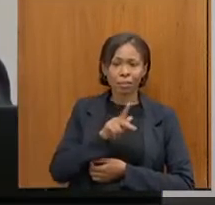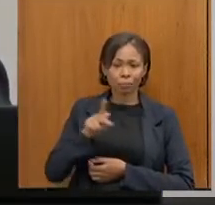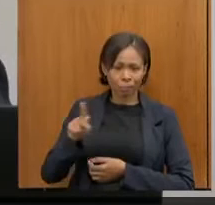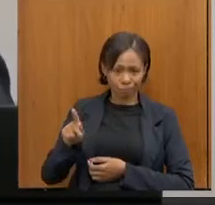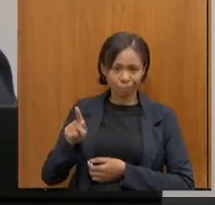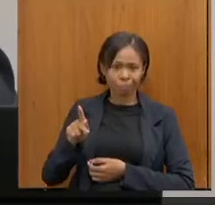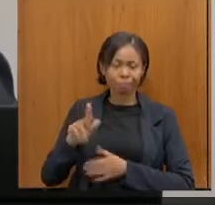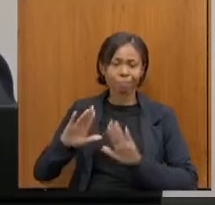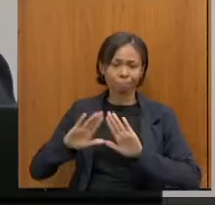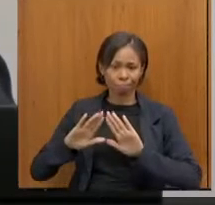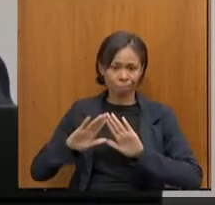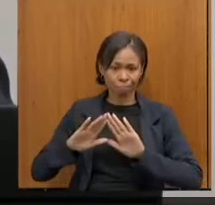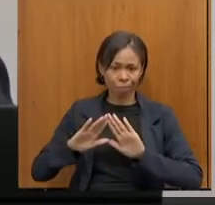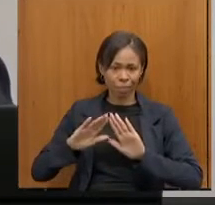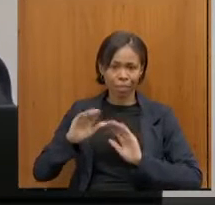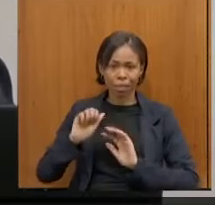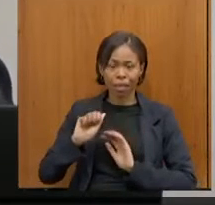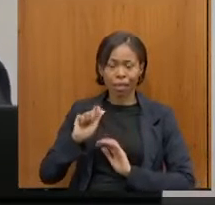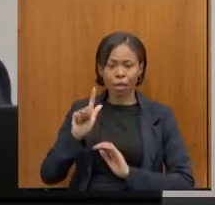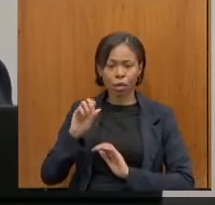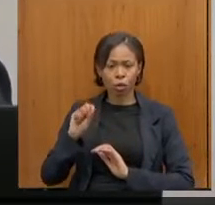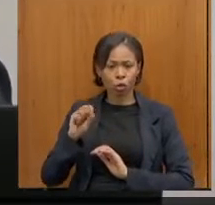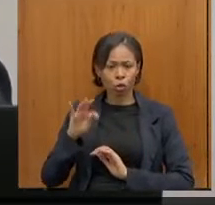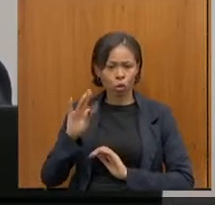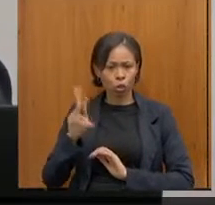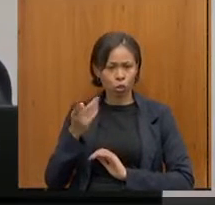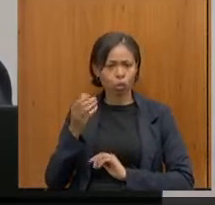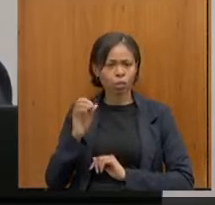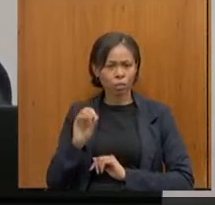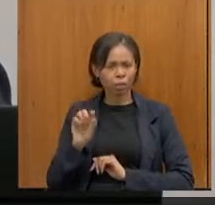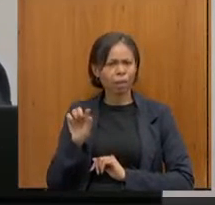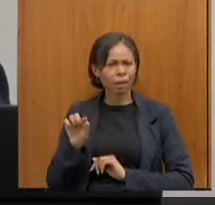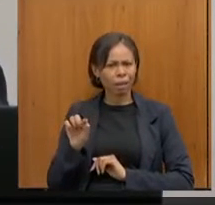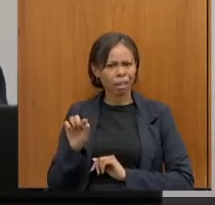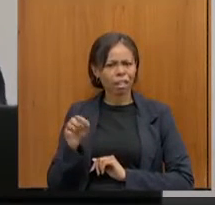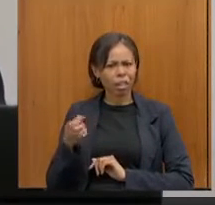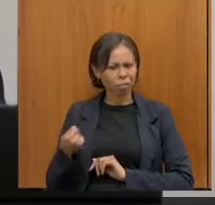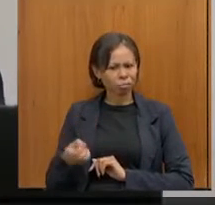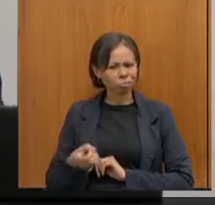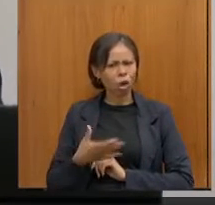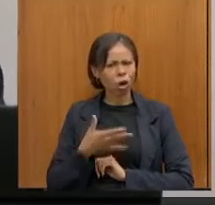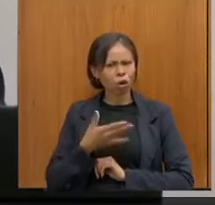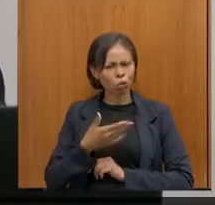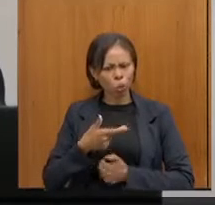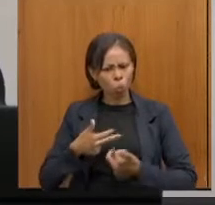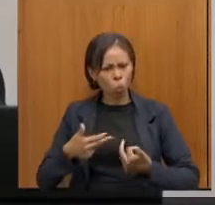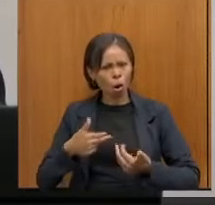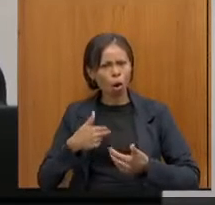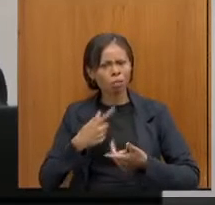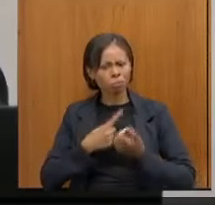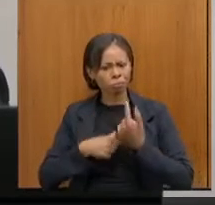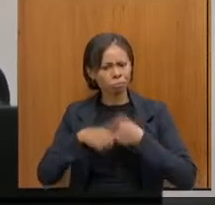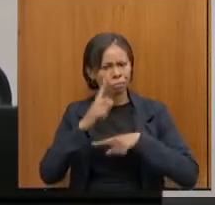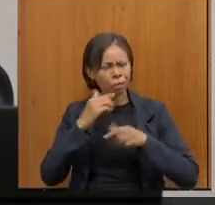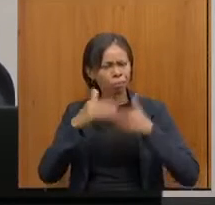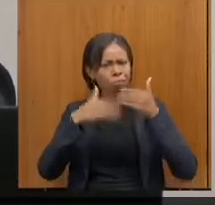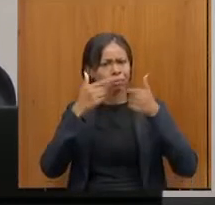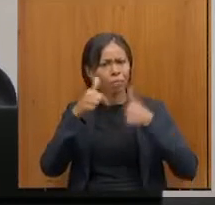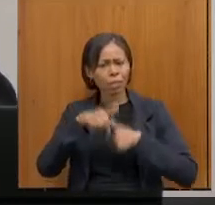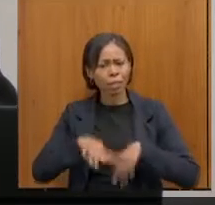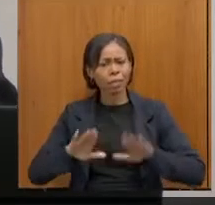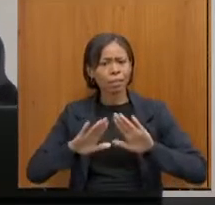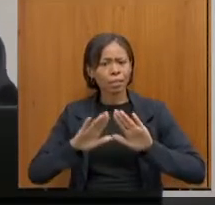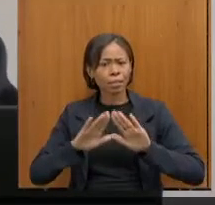Agostinho Patrus que inovou o que tem feito uma gestão única em nossa casa buscando atrair cada vez mais atenção